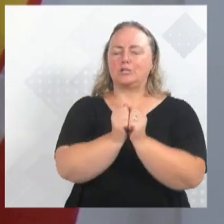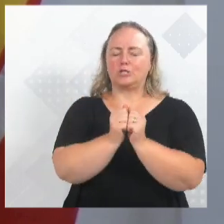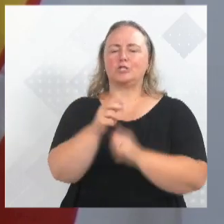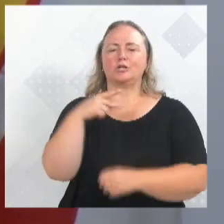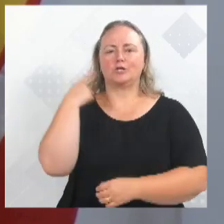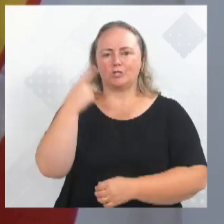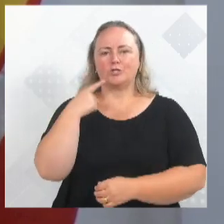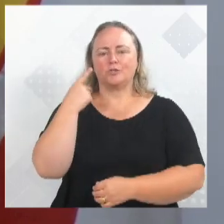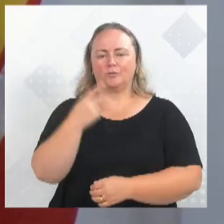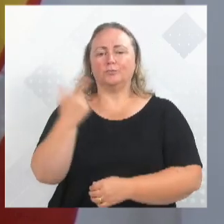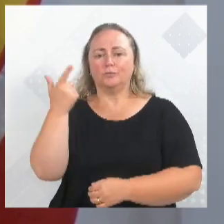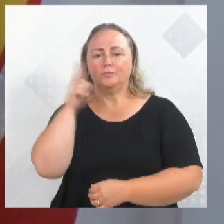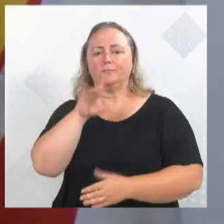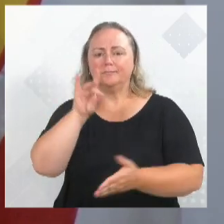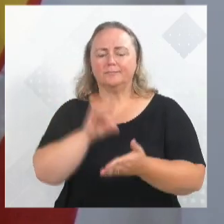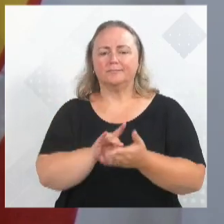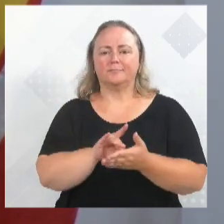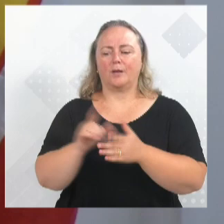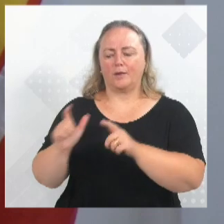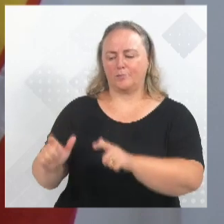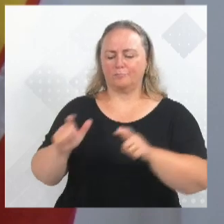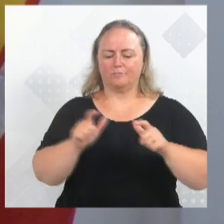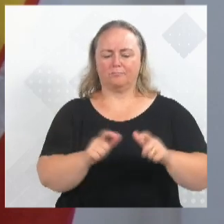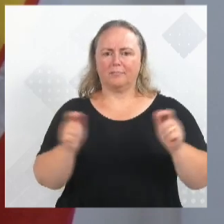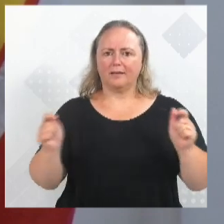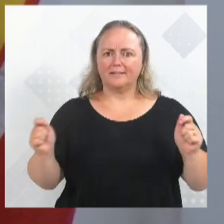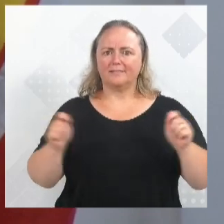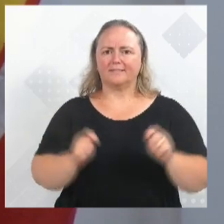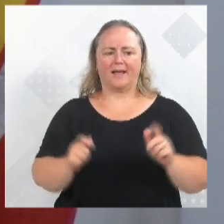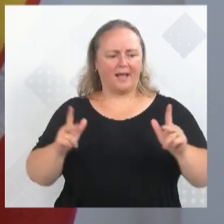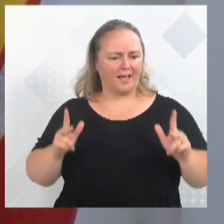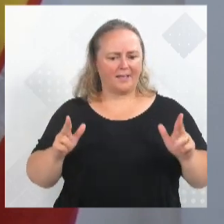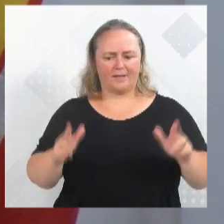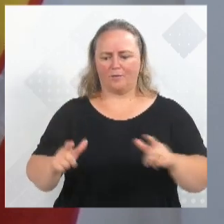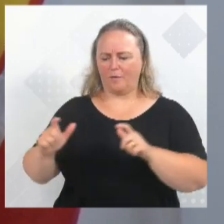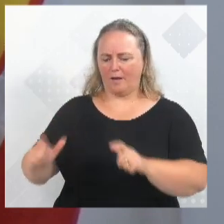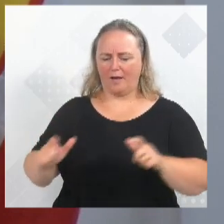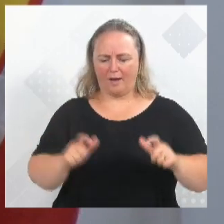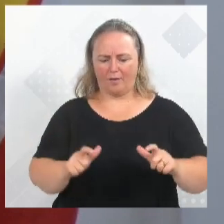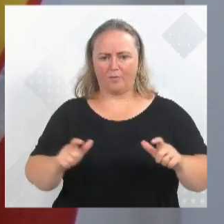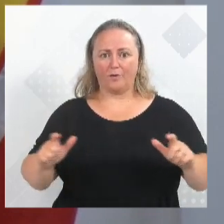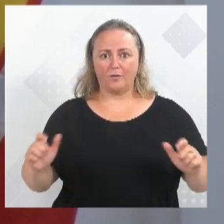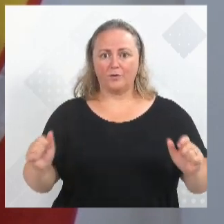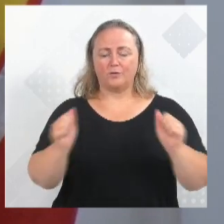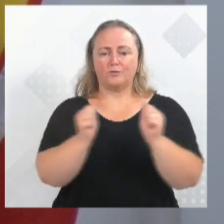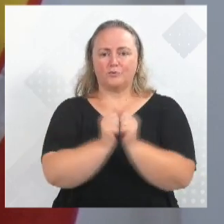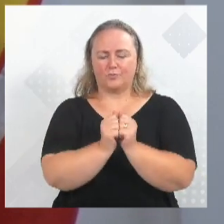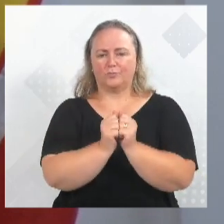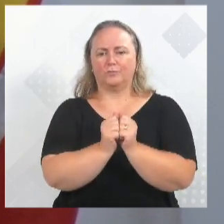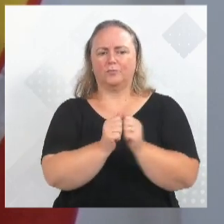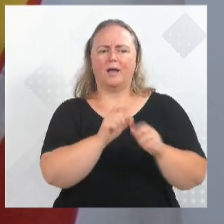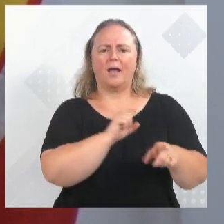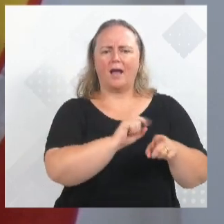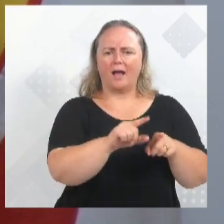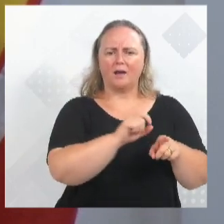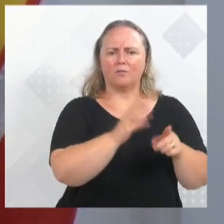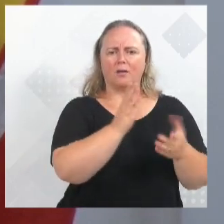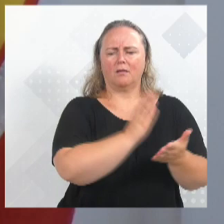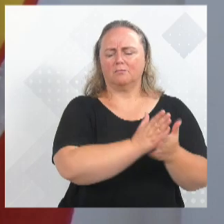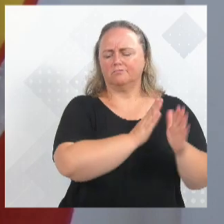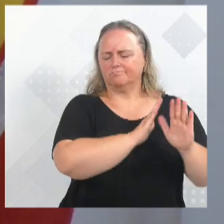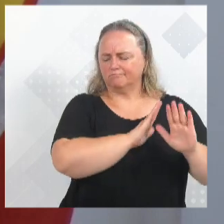para que as duas unidade contemplasse no mesmo espaço público que sai de um espaço alugado para um